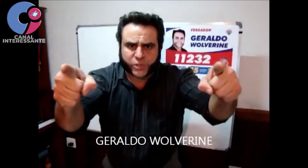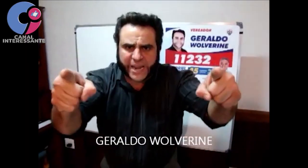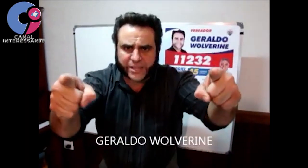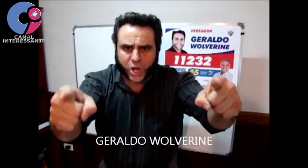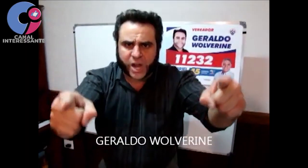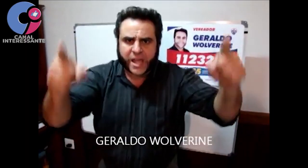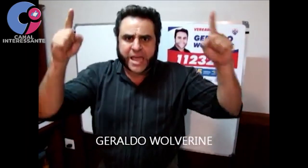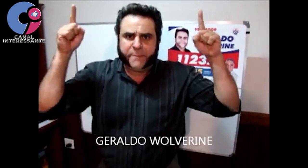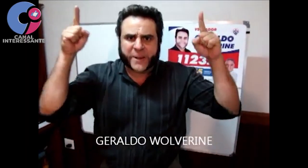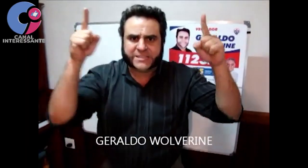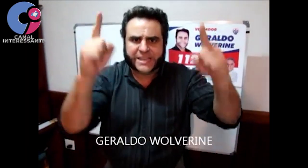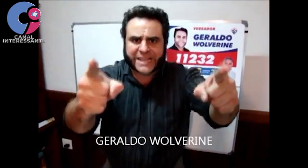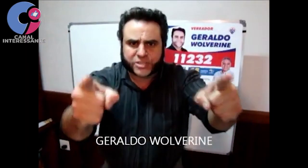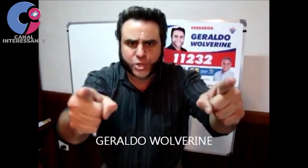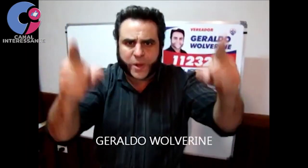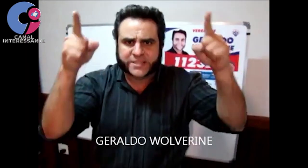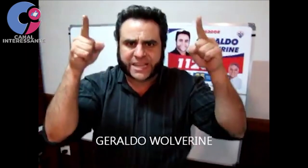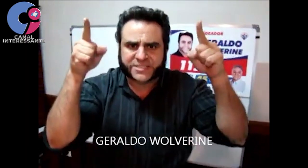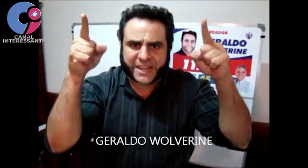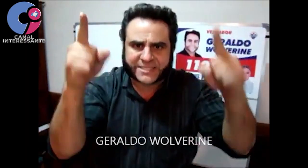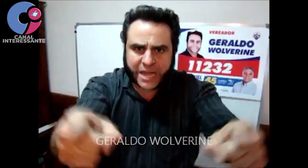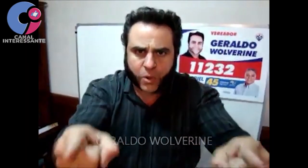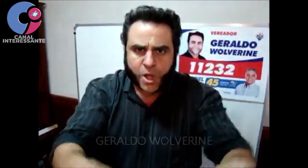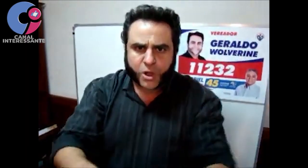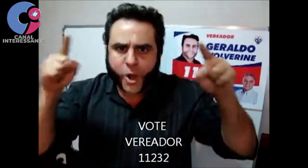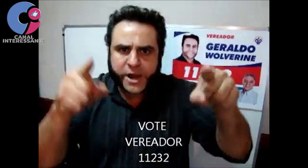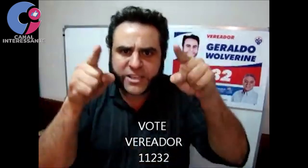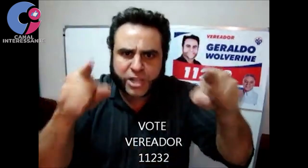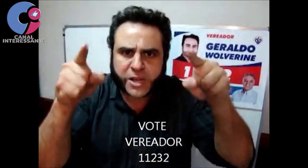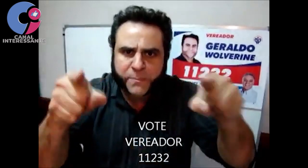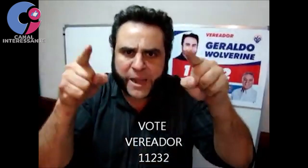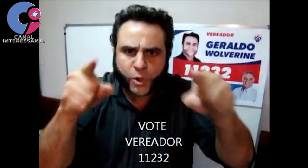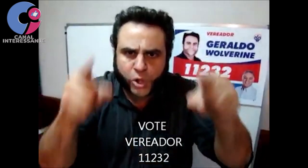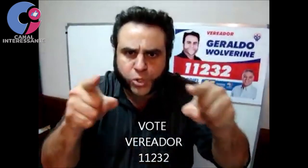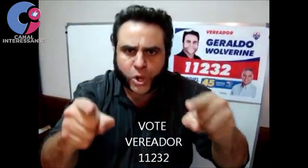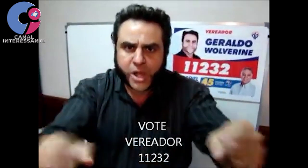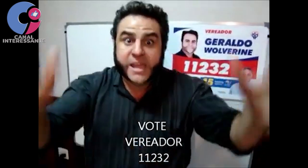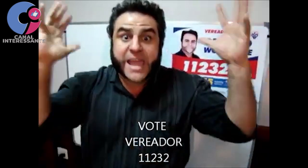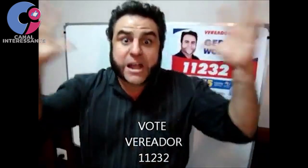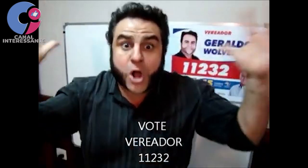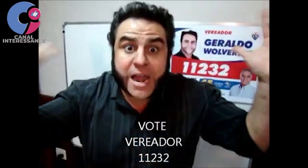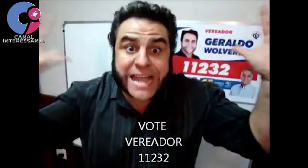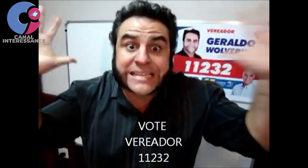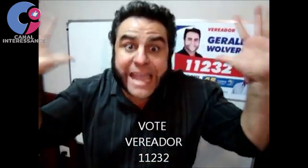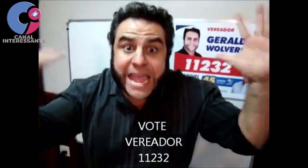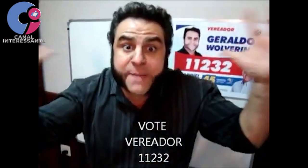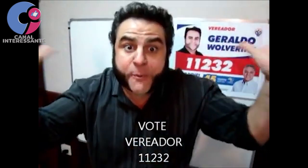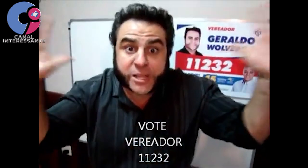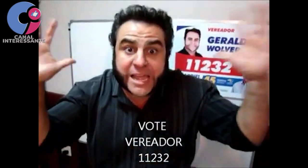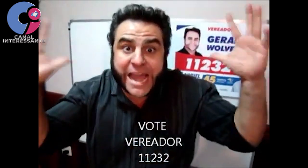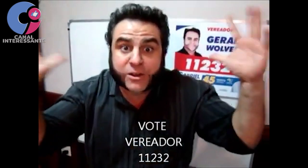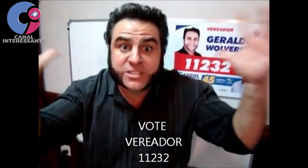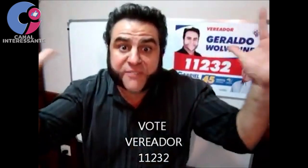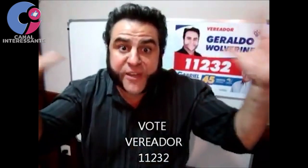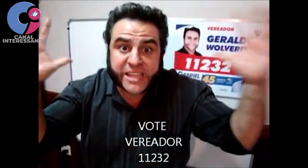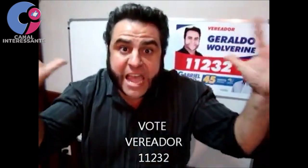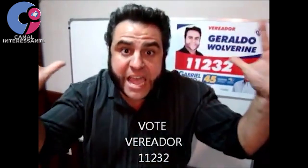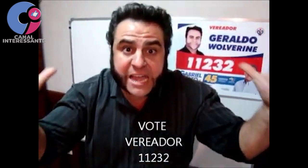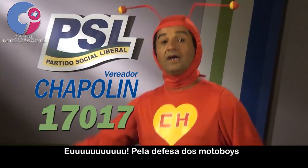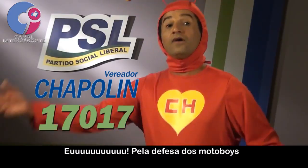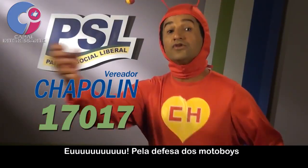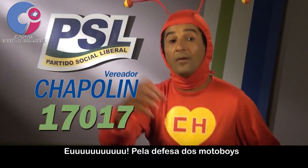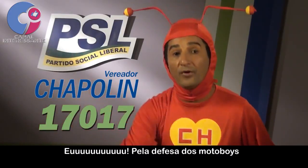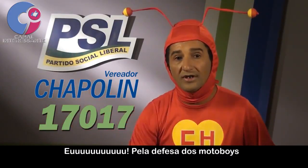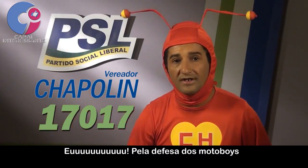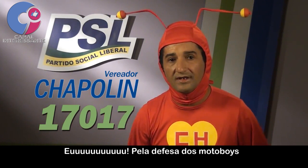Meu grito, eleitor, representa a sua insatisfação. Por isso eu lhe pergunto, e agora quem poderá nos